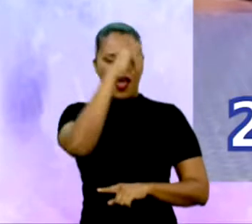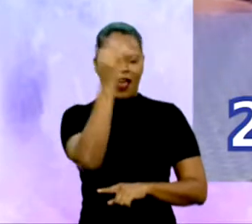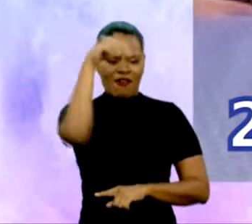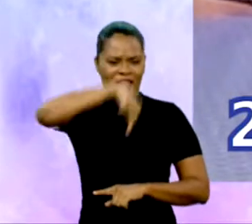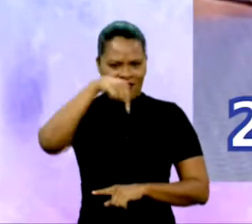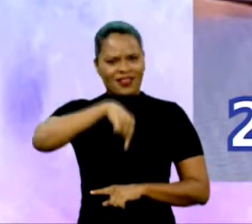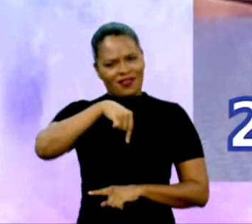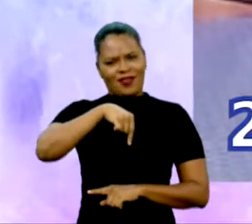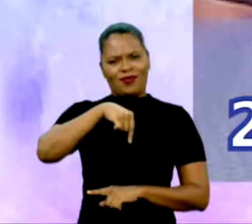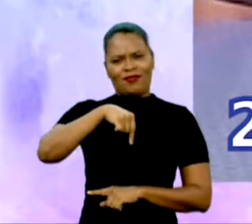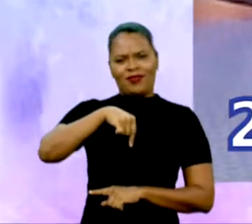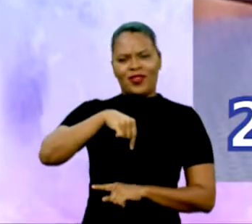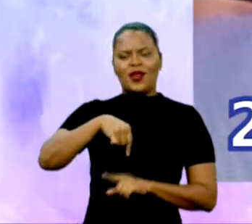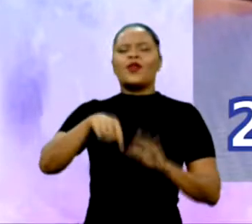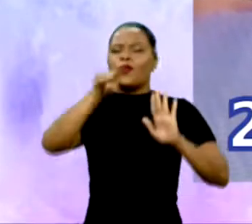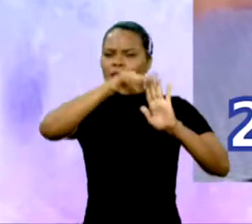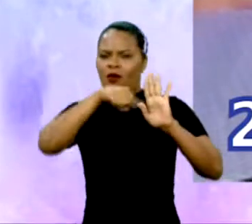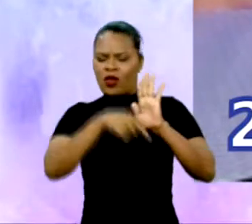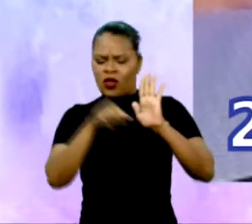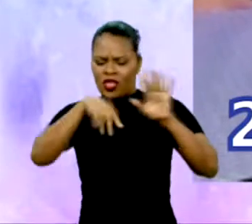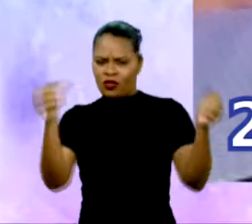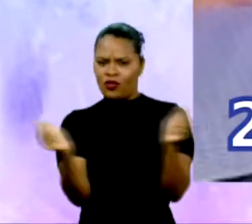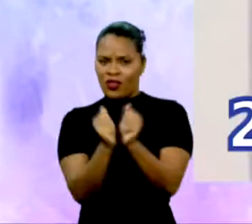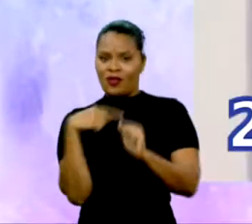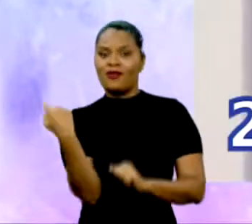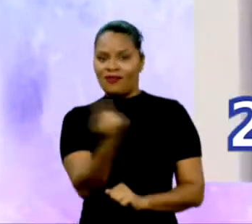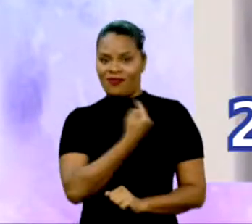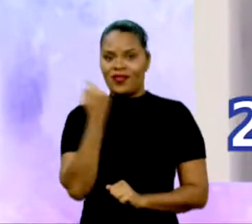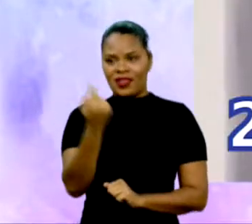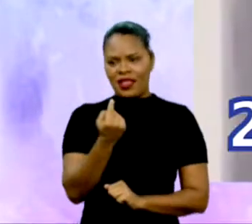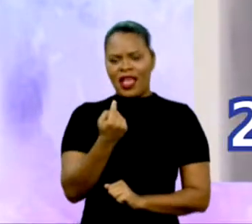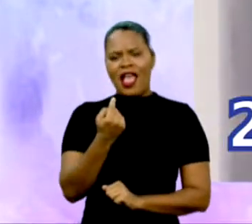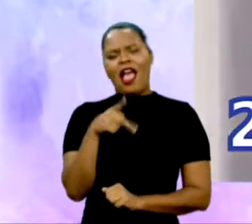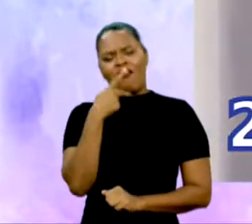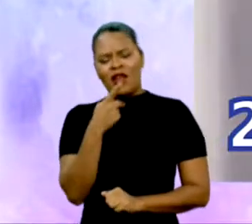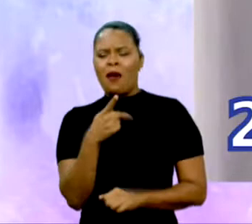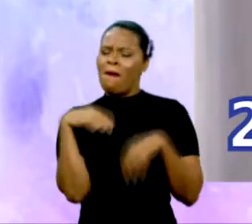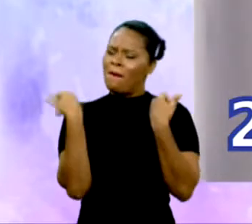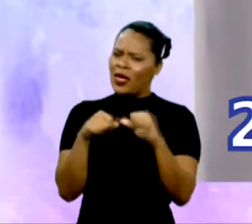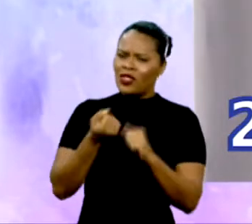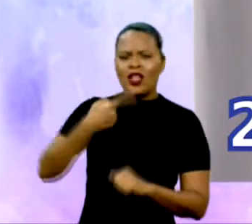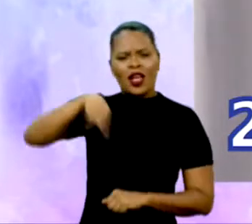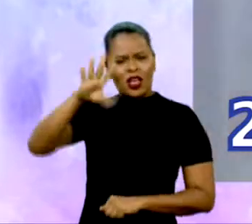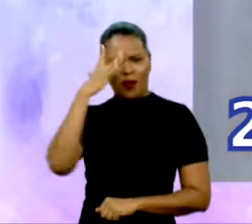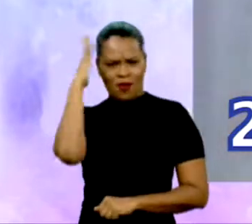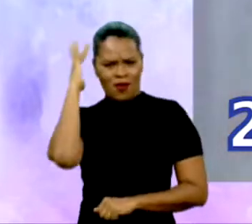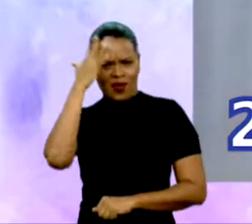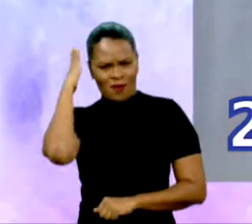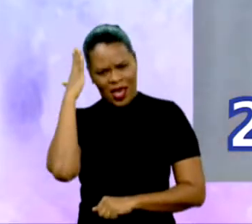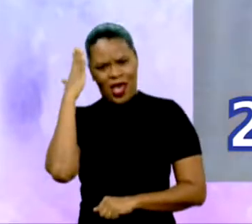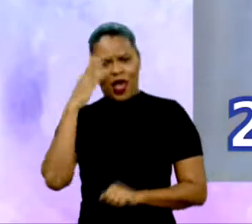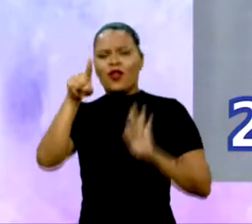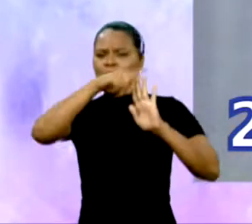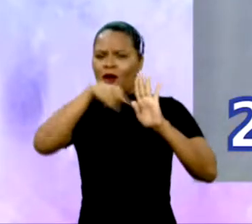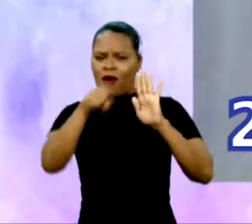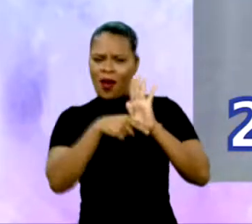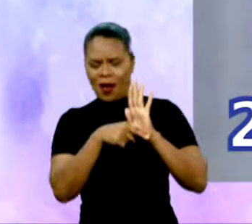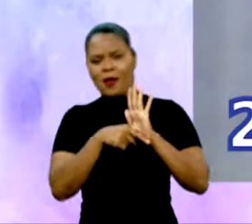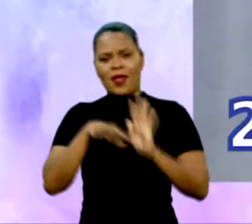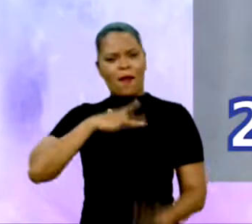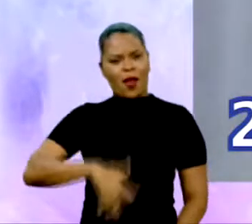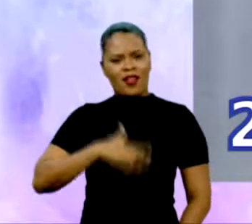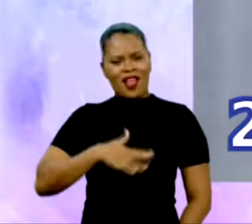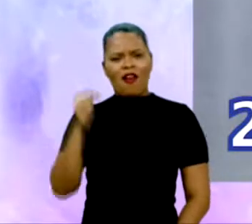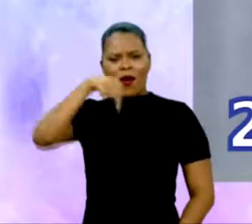É mesmo? É verdade. Ai, que bom. E hoje tá aqui comigo. Eu falei com o Chibé, eu preciso ir no programa da Paulinha. E vamos cantar agora? Vamos convidar lá. O pessoal de casa? Vamos curtir